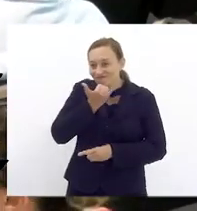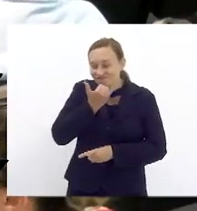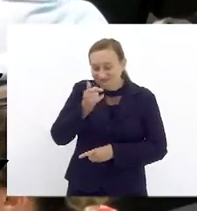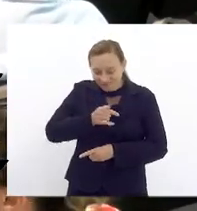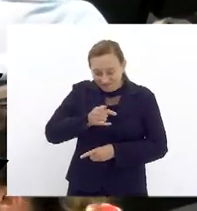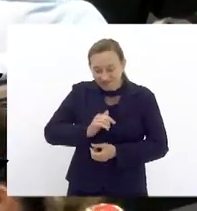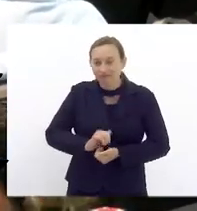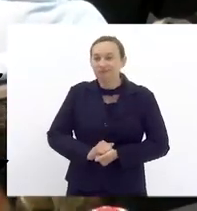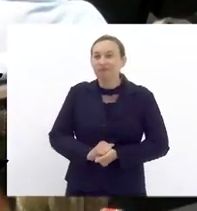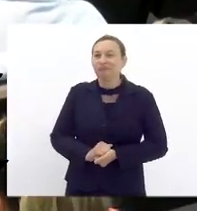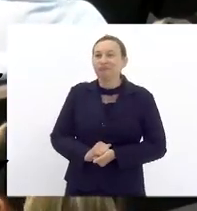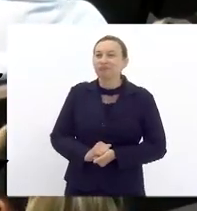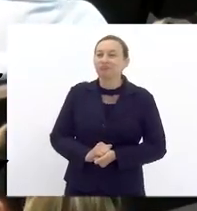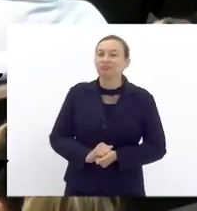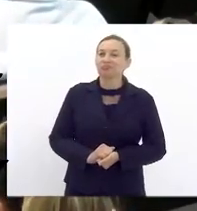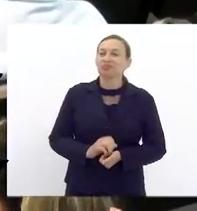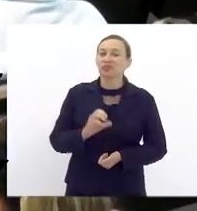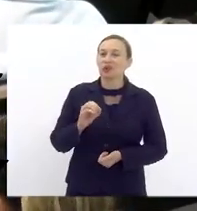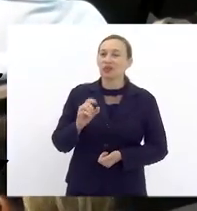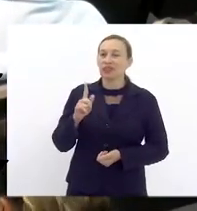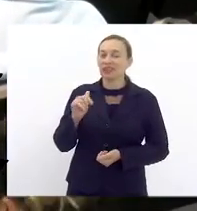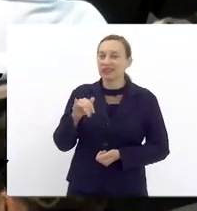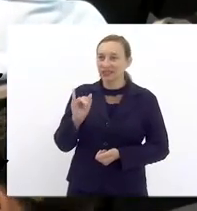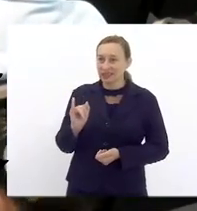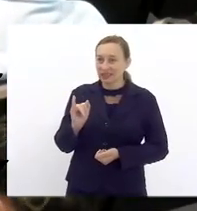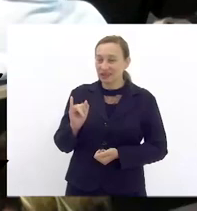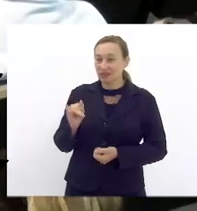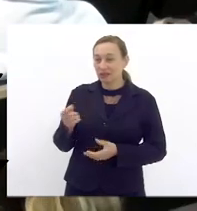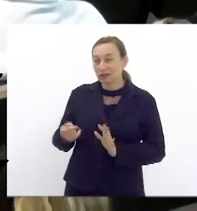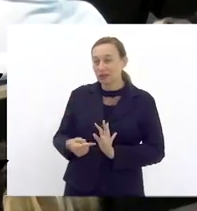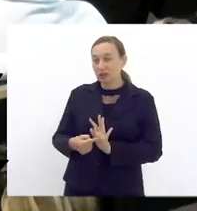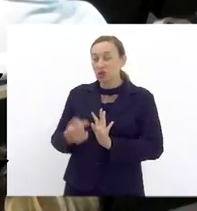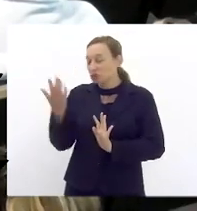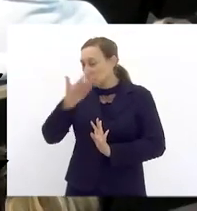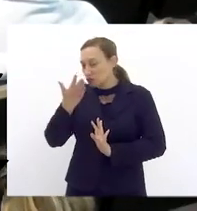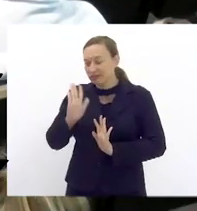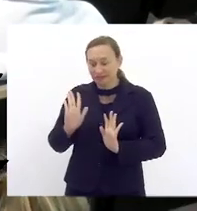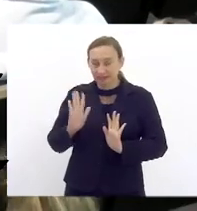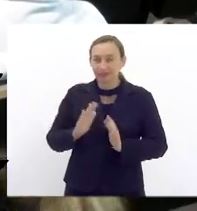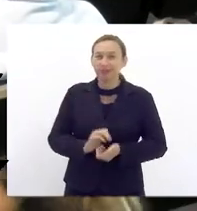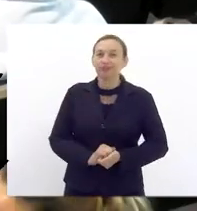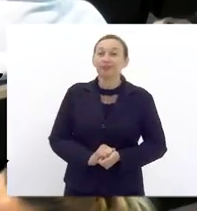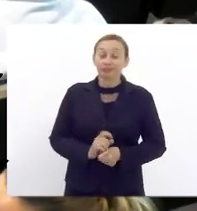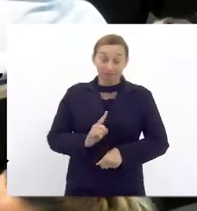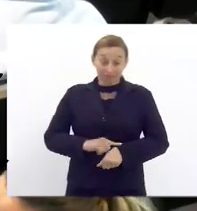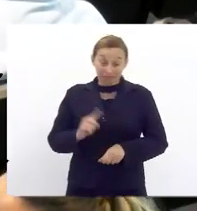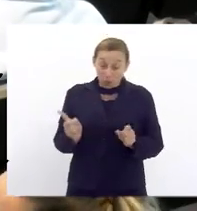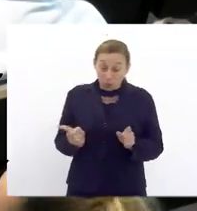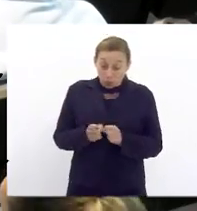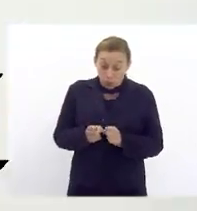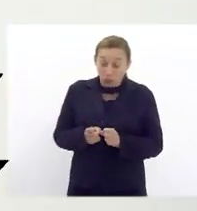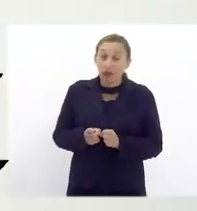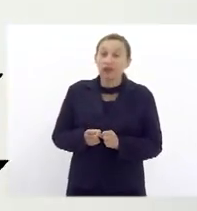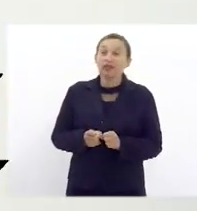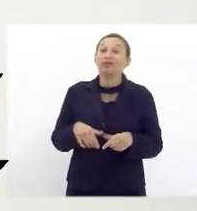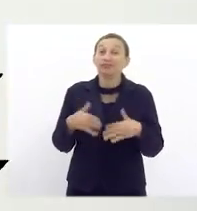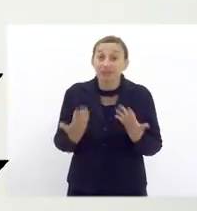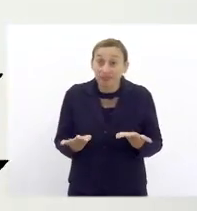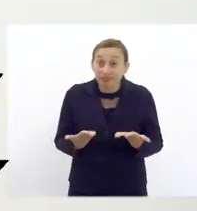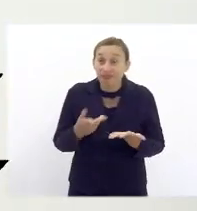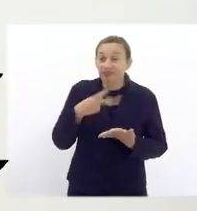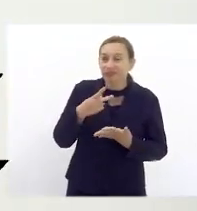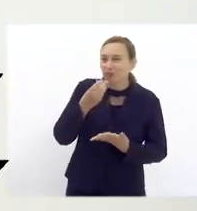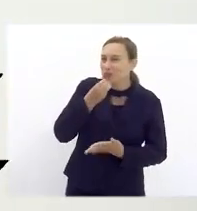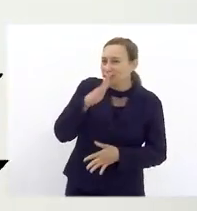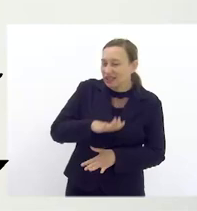aqui passou mas aí eu não tinha visto obrigado tá muito curto Então vamos lá